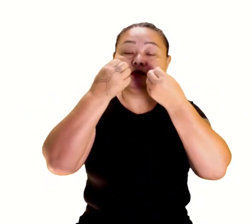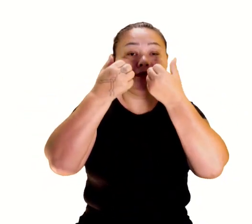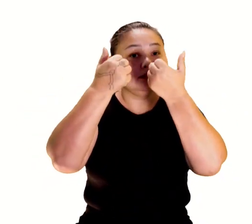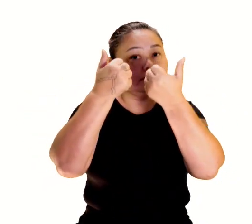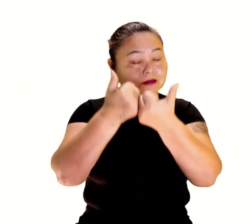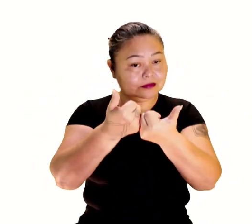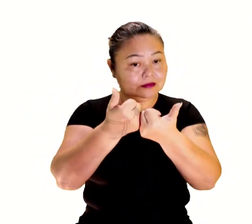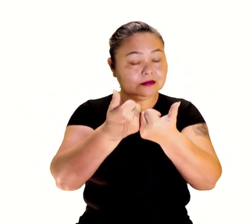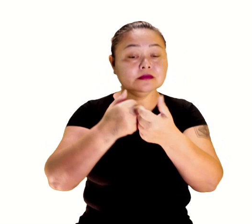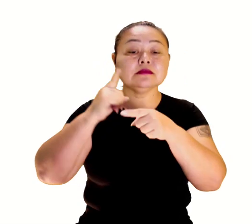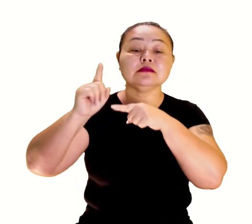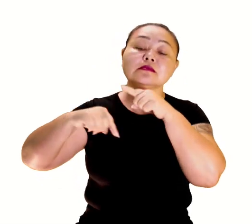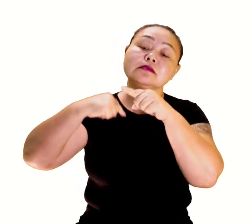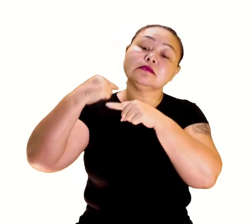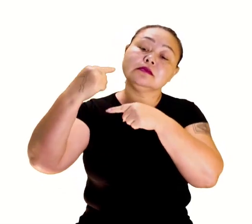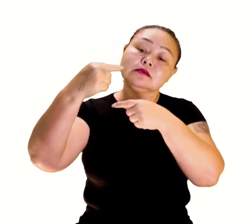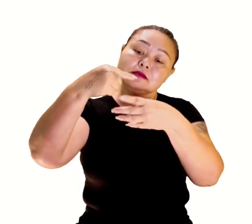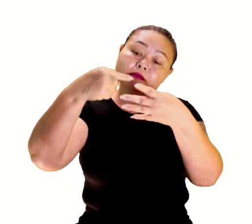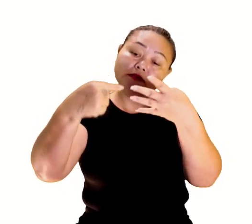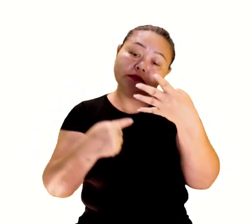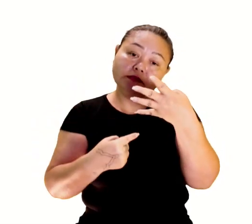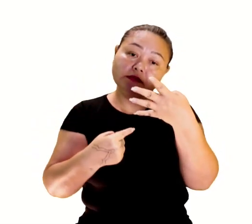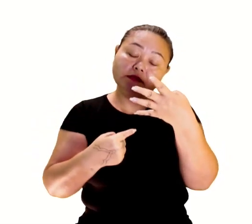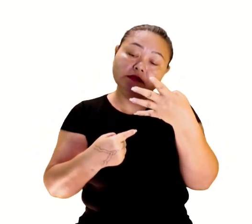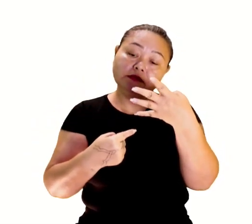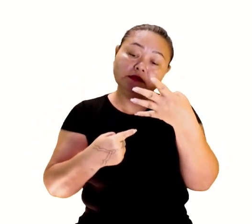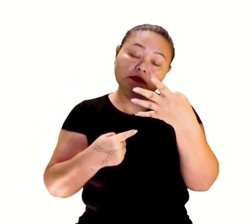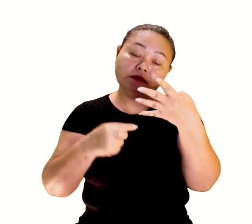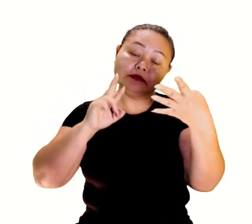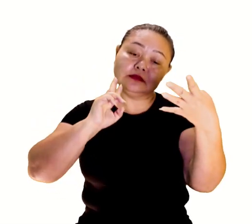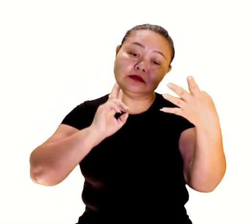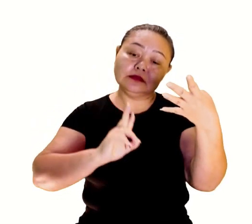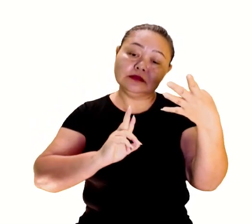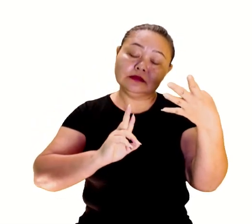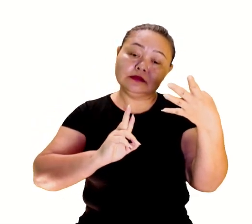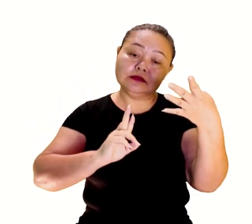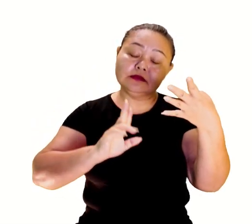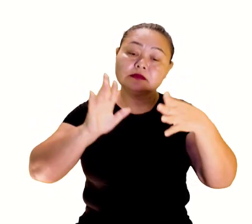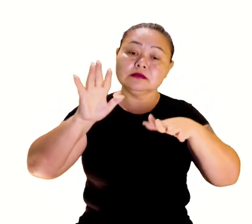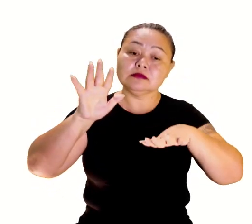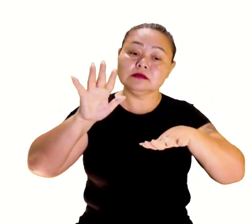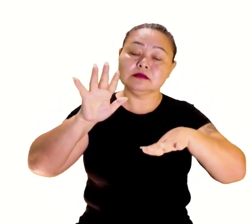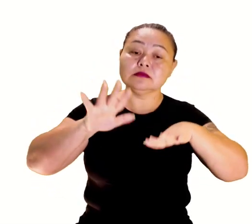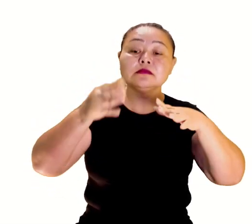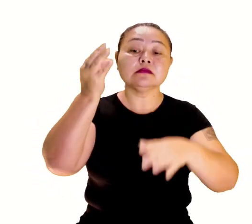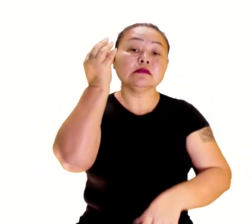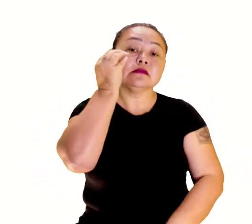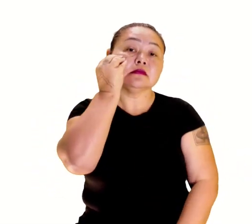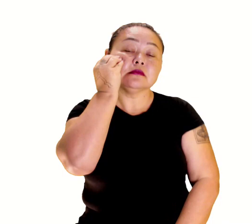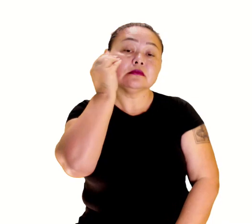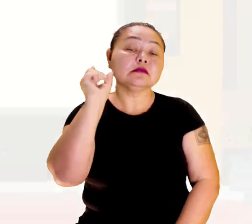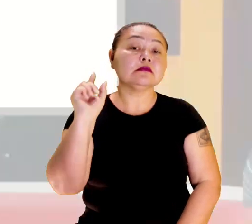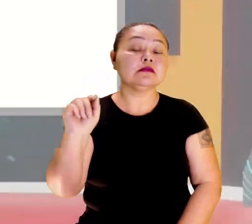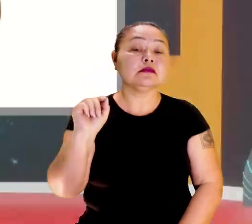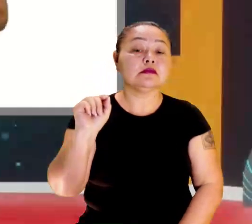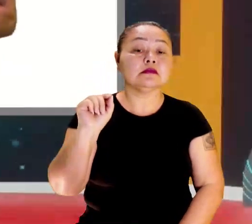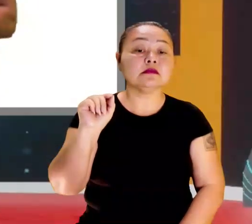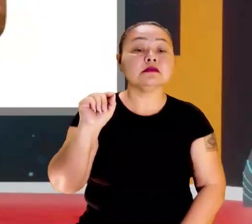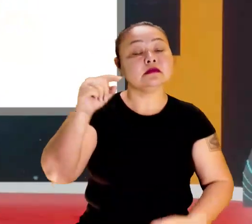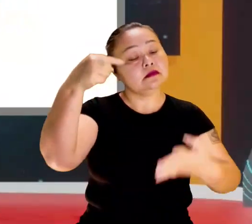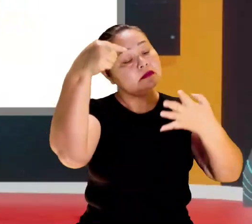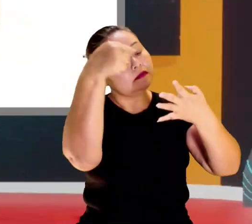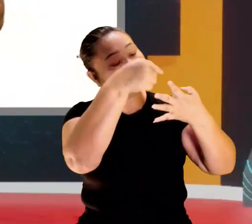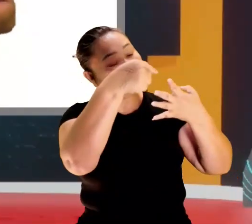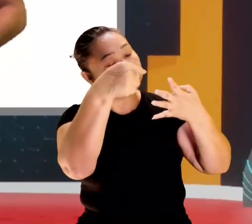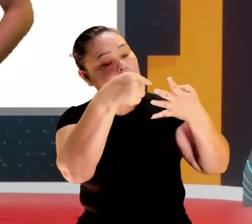bem! Depois de 4 passos, que a gente chega à solução, a gente verifica que com os 4 passos,